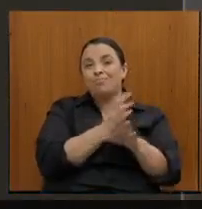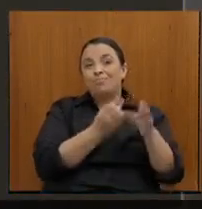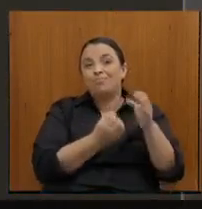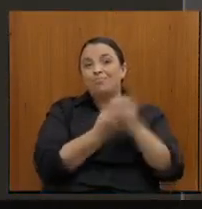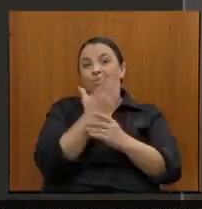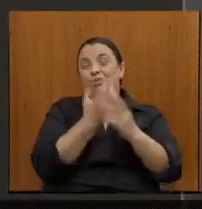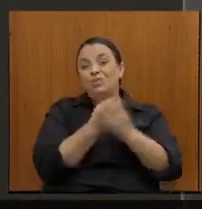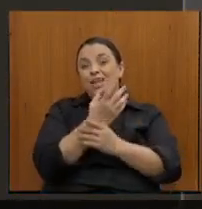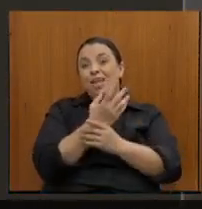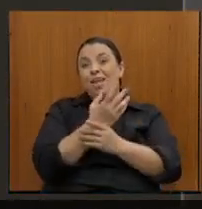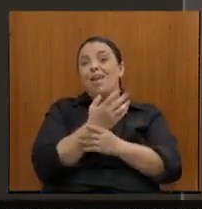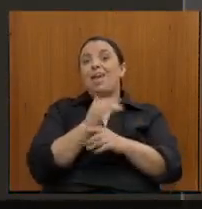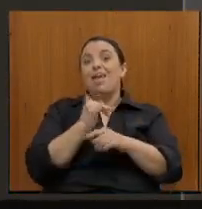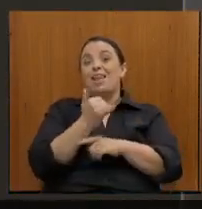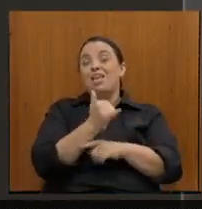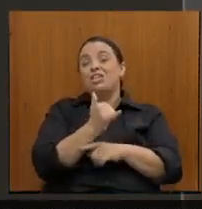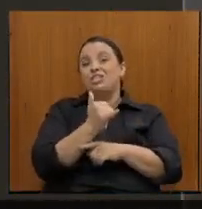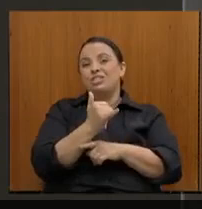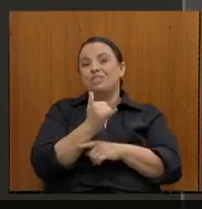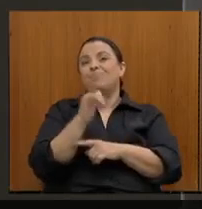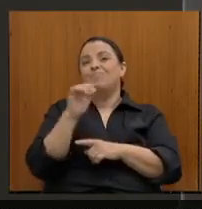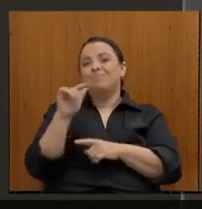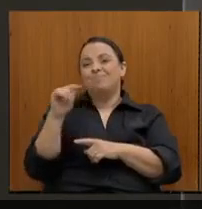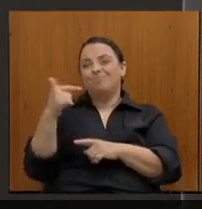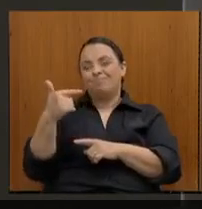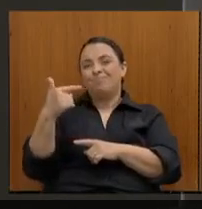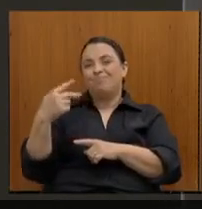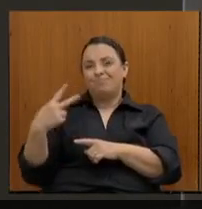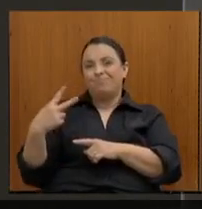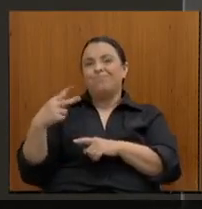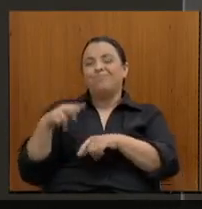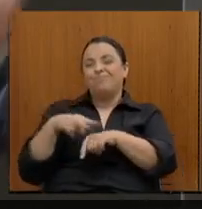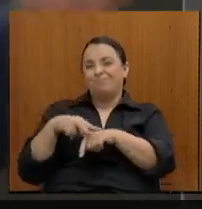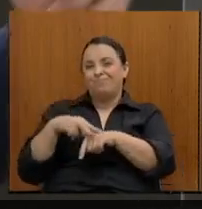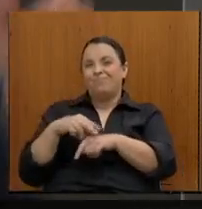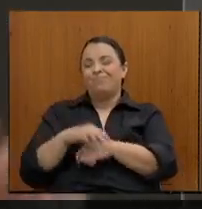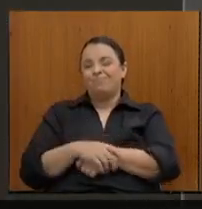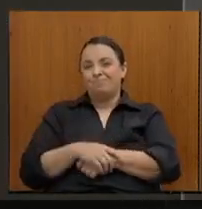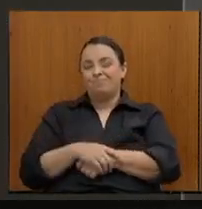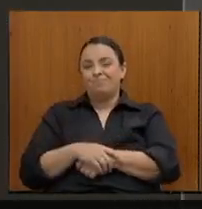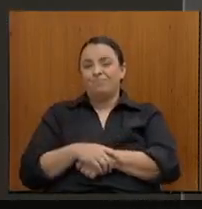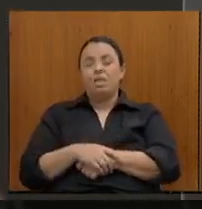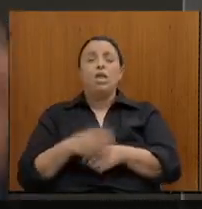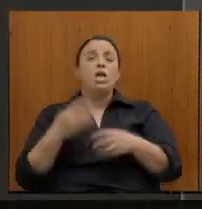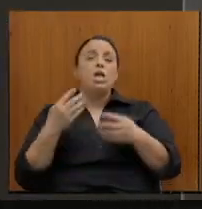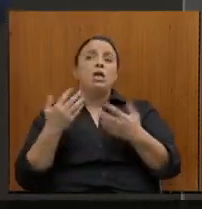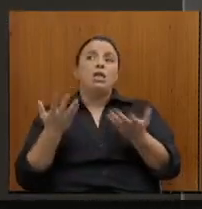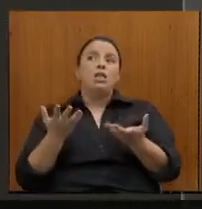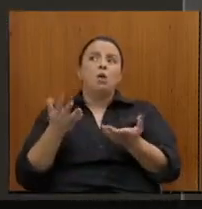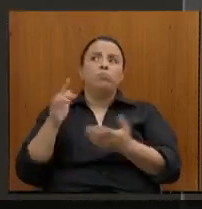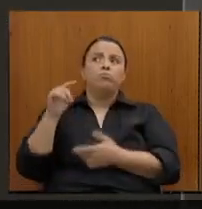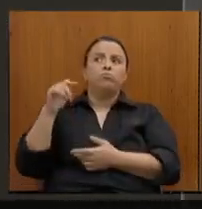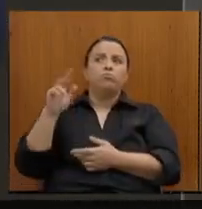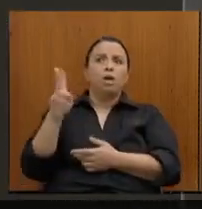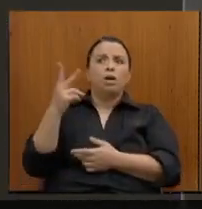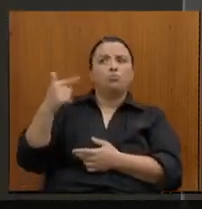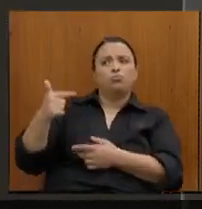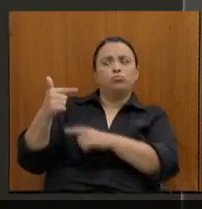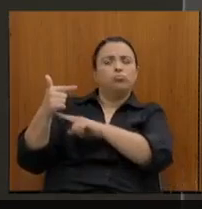É continuando E como que nós podemos produzir a próxima por favor